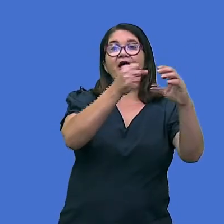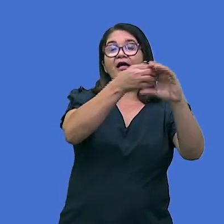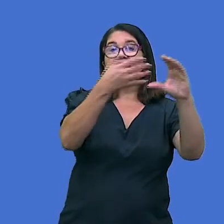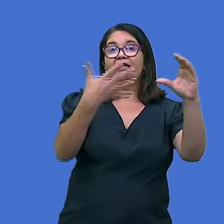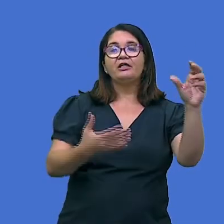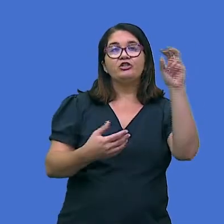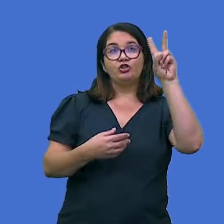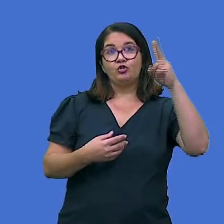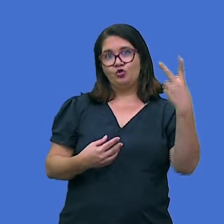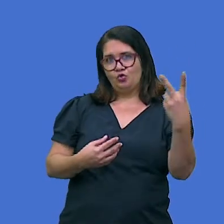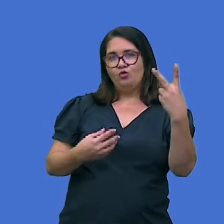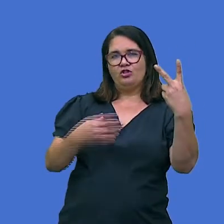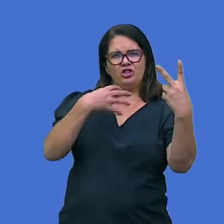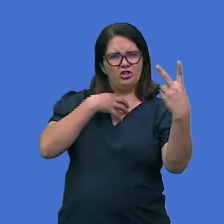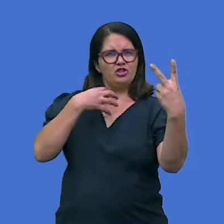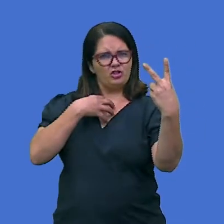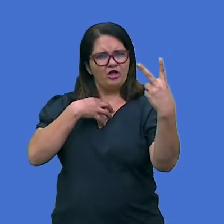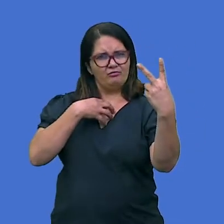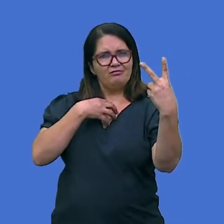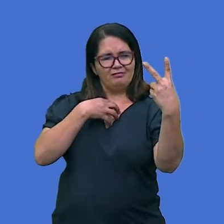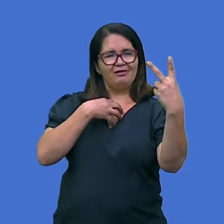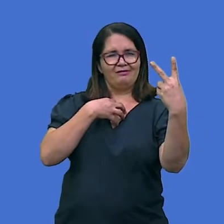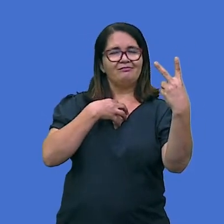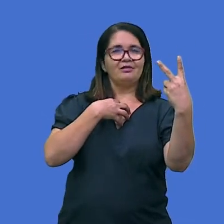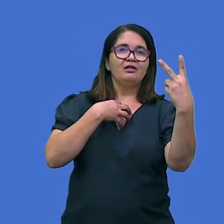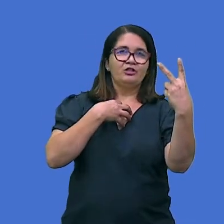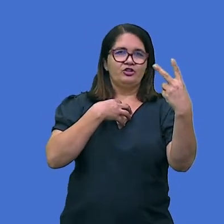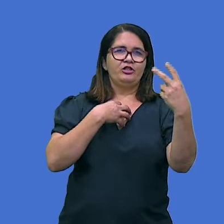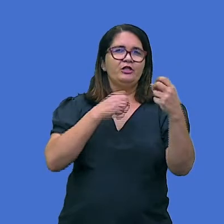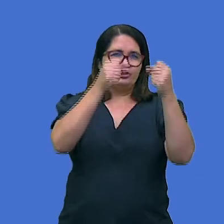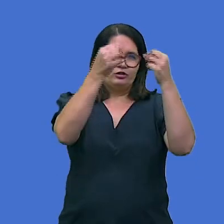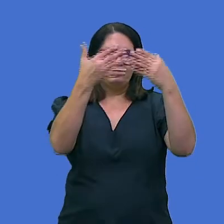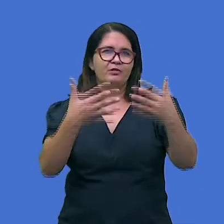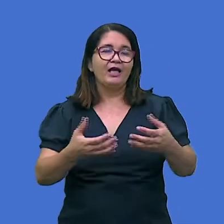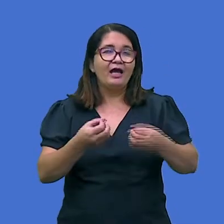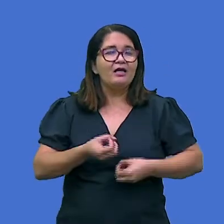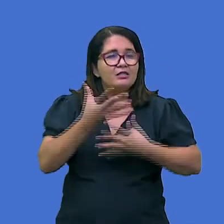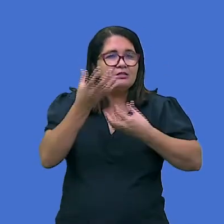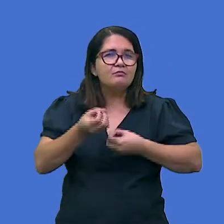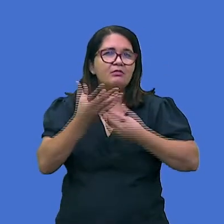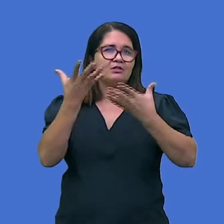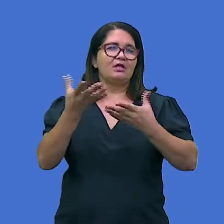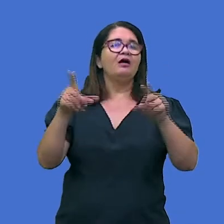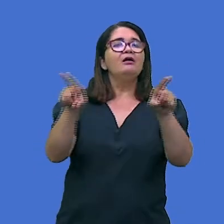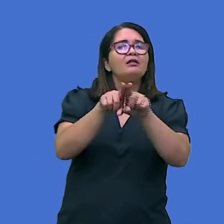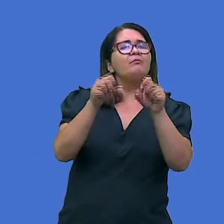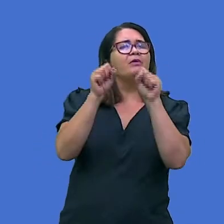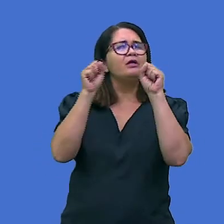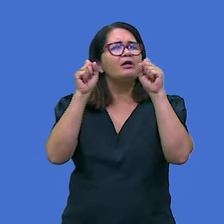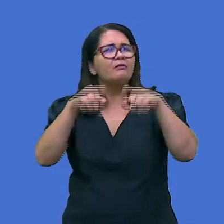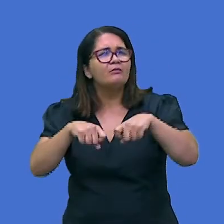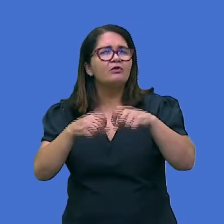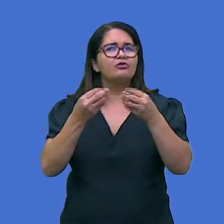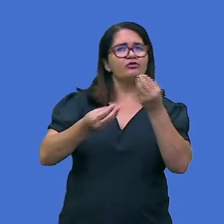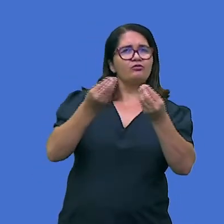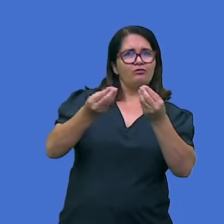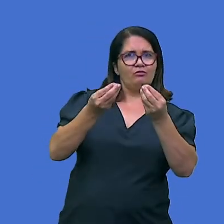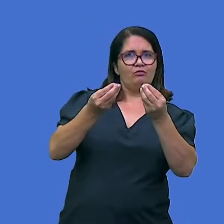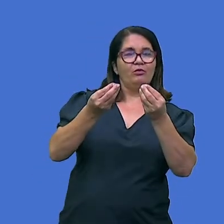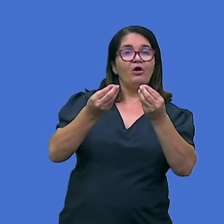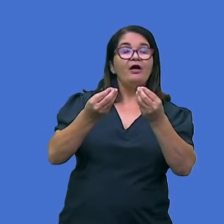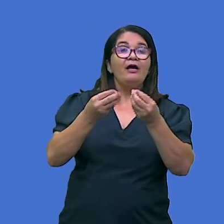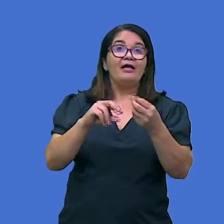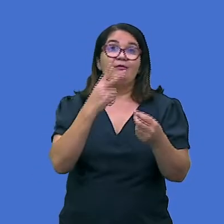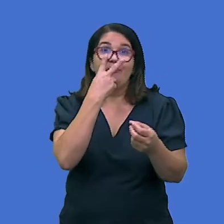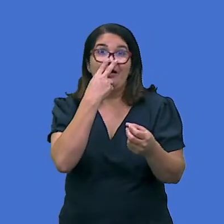a intenção do enunciador do discurso. Também chamado de redundância, o pleonasmo vicioso